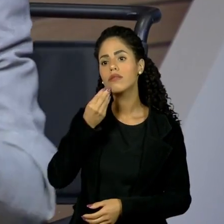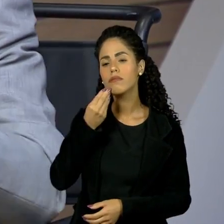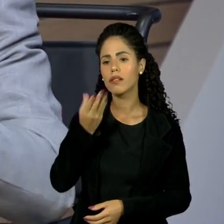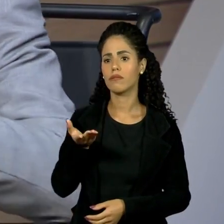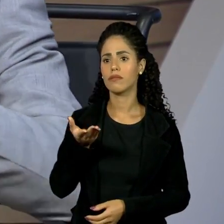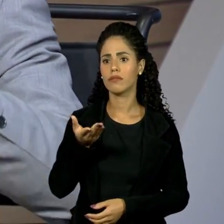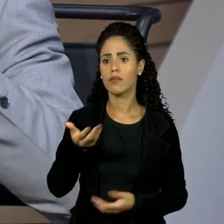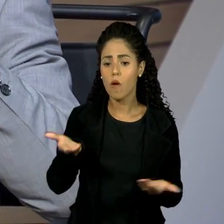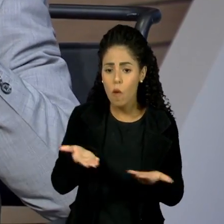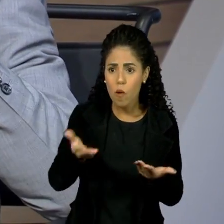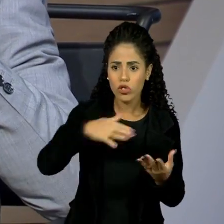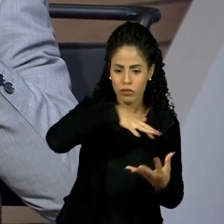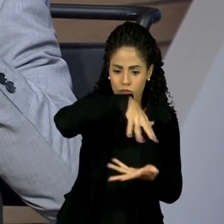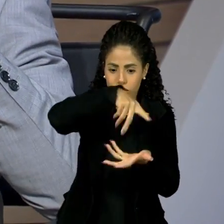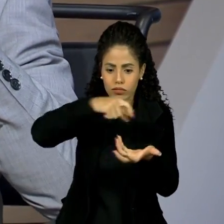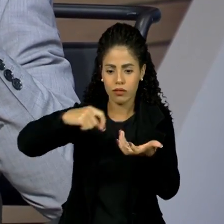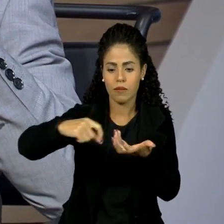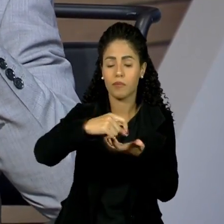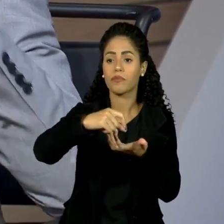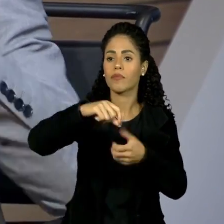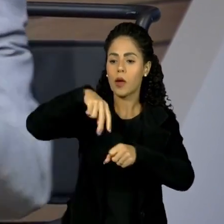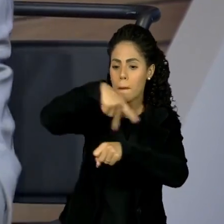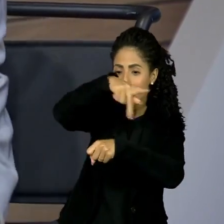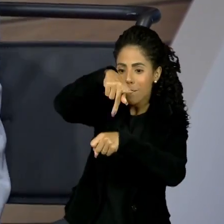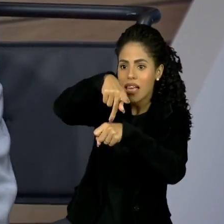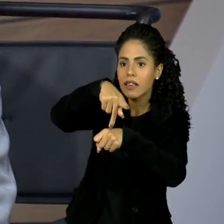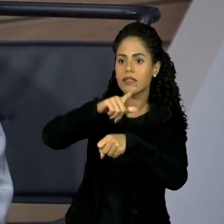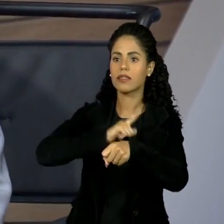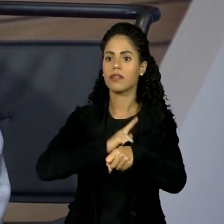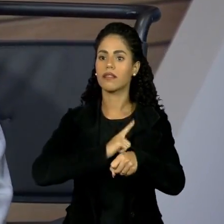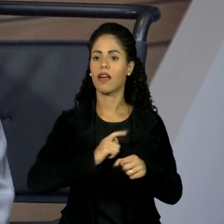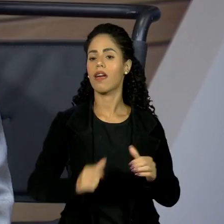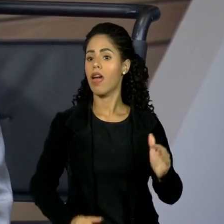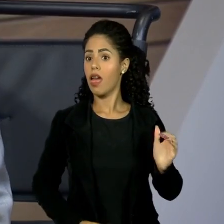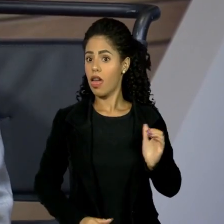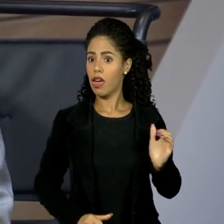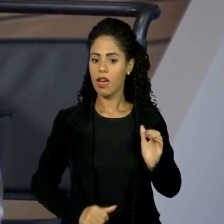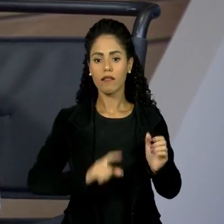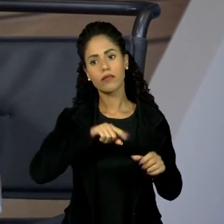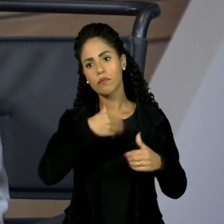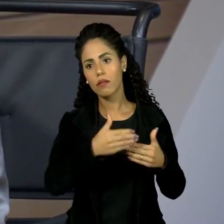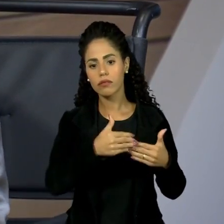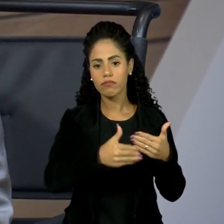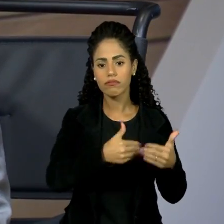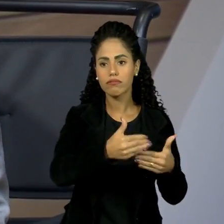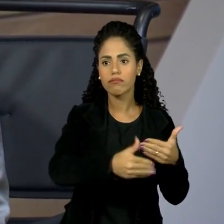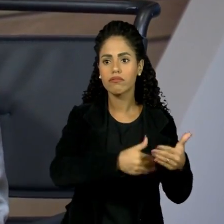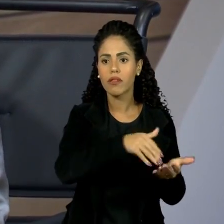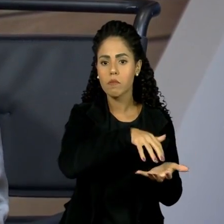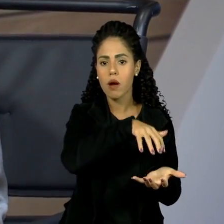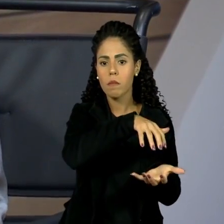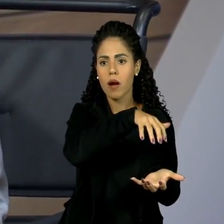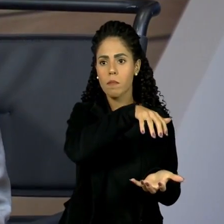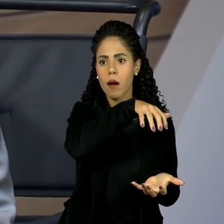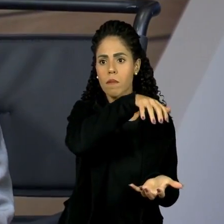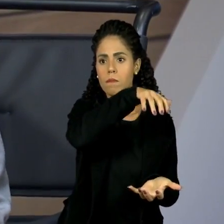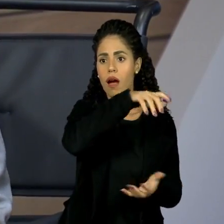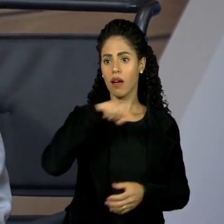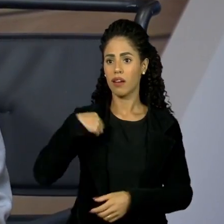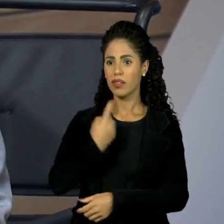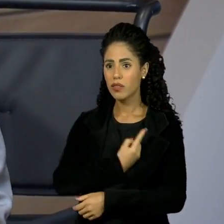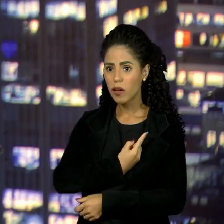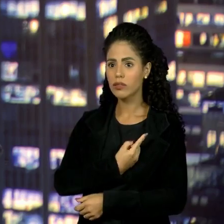globalmente são de países que enriqueceram e depois envelheceram. Nós estamos envelhecendo em